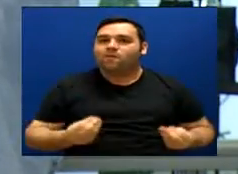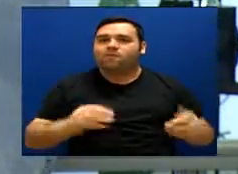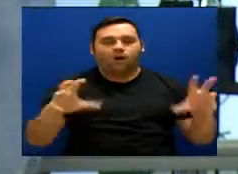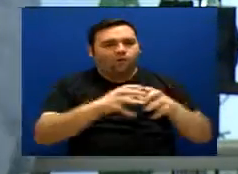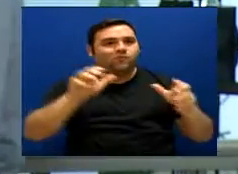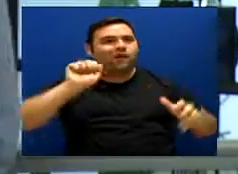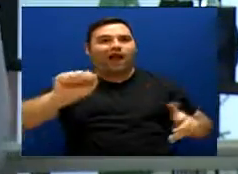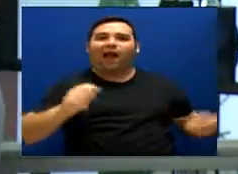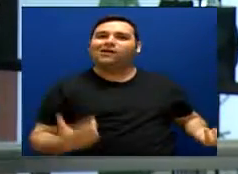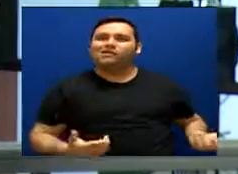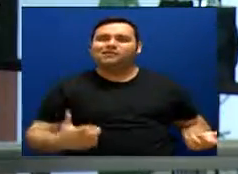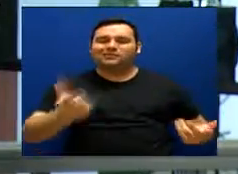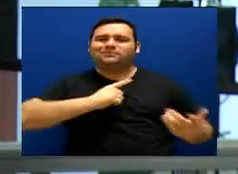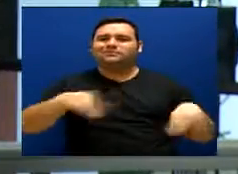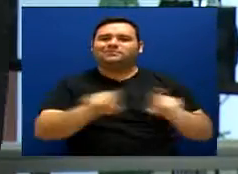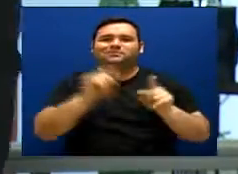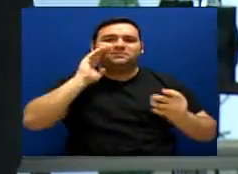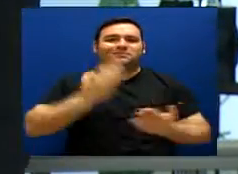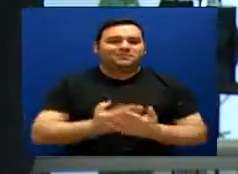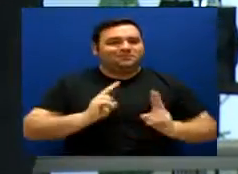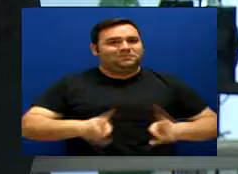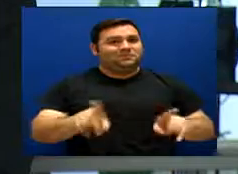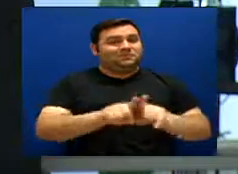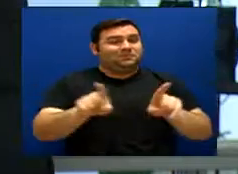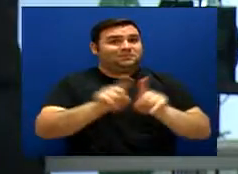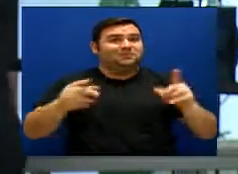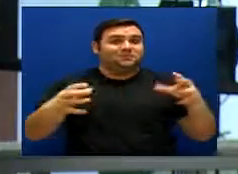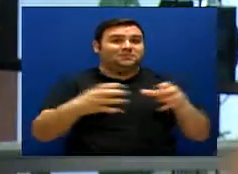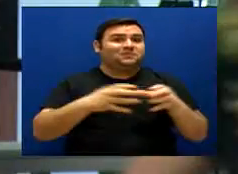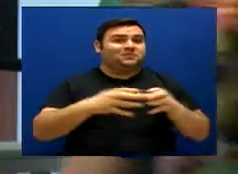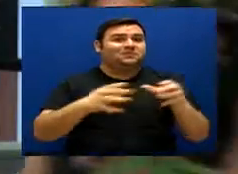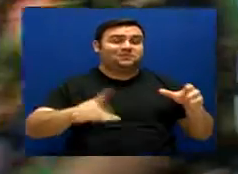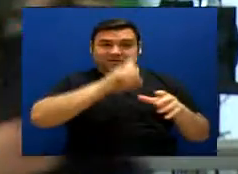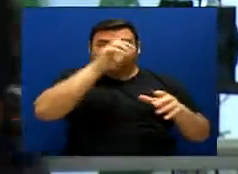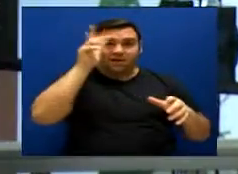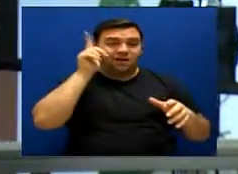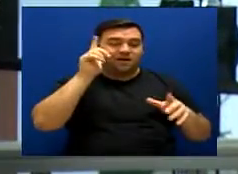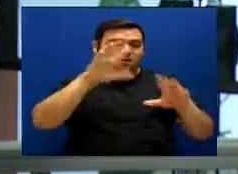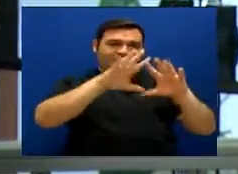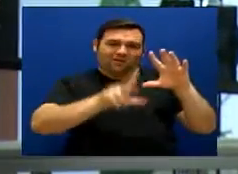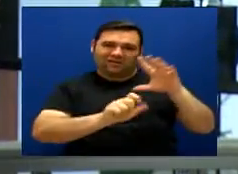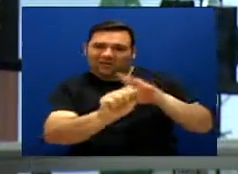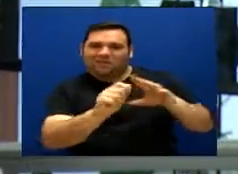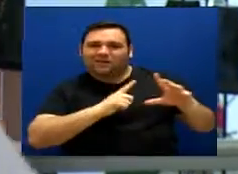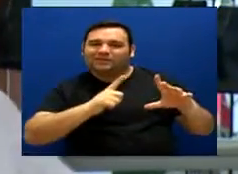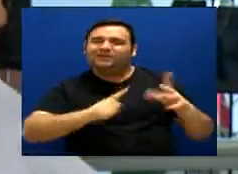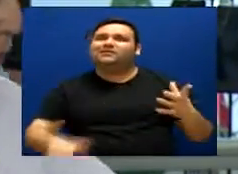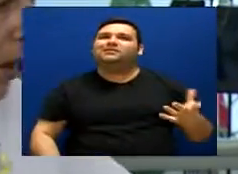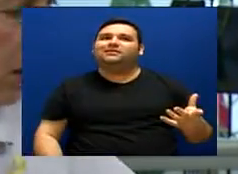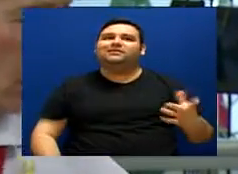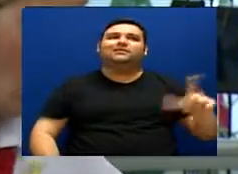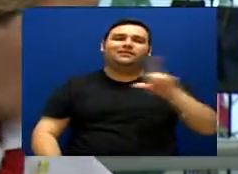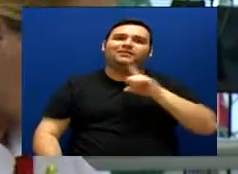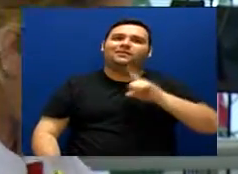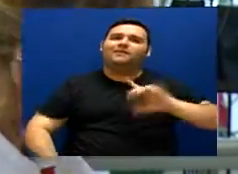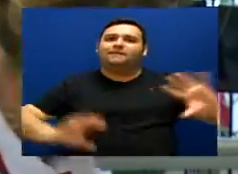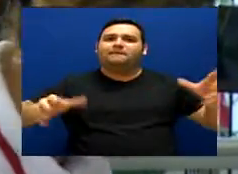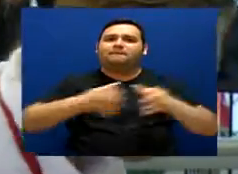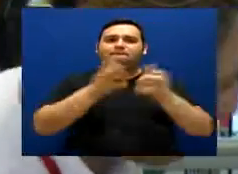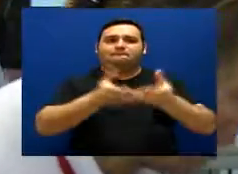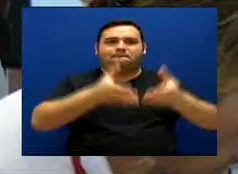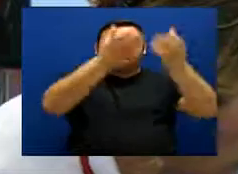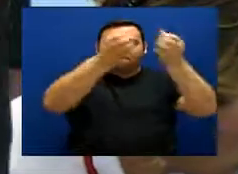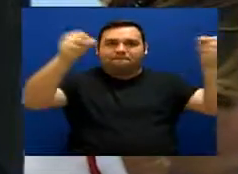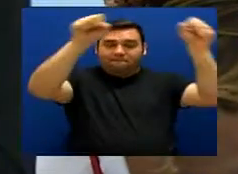Série A. Eu acredito ainda no São Bento, até na Libertadores. Não é nada impossível, viu, Fausto? Eu acredito no São Bento na Libertadores ainda. Se o